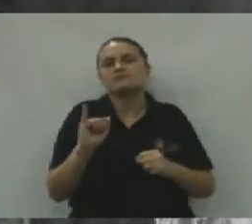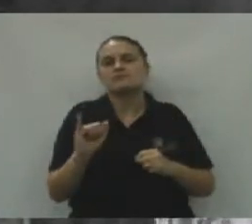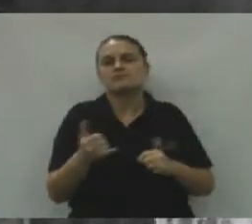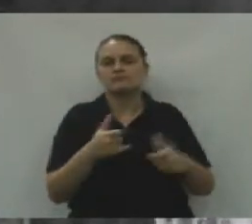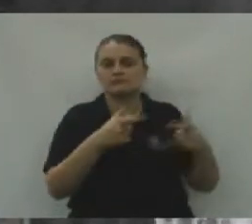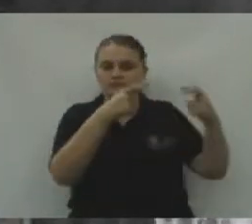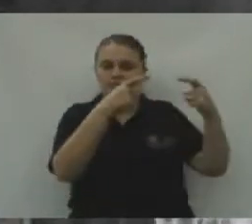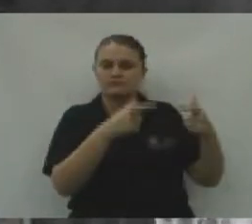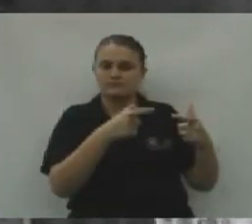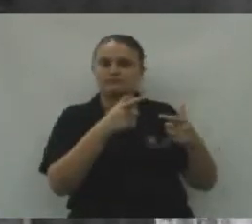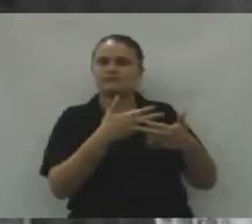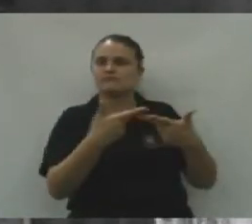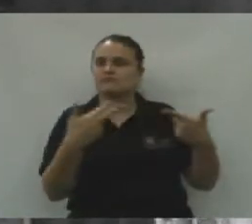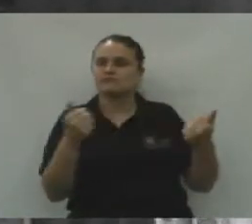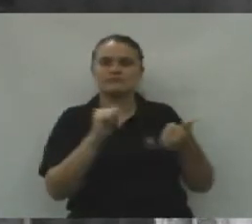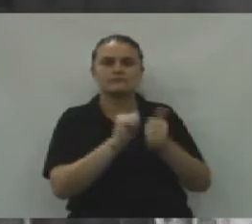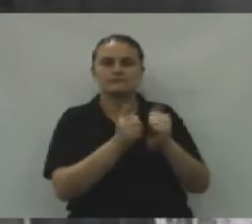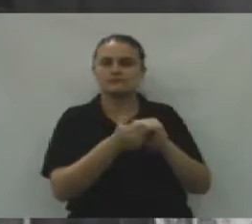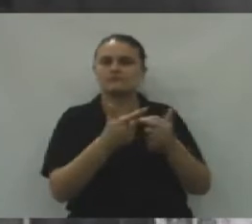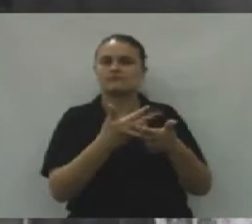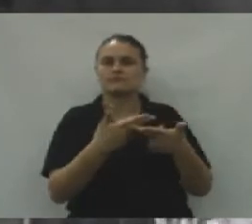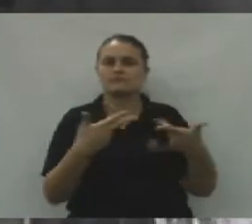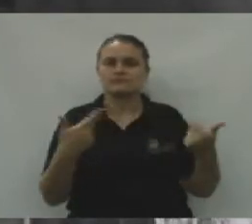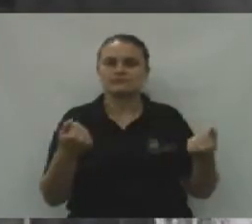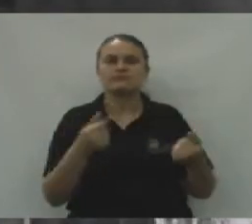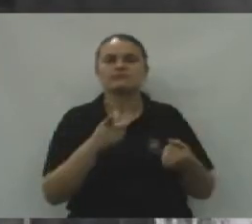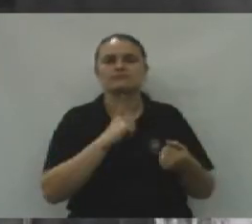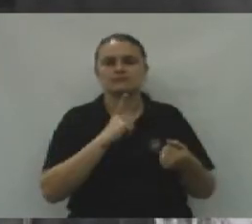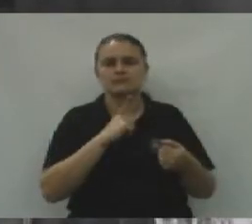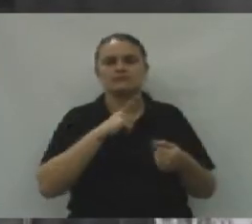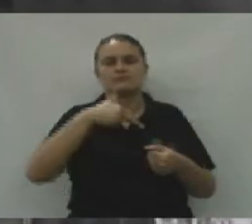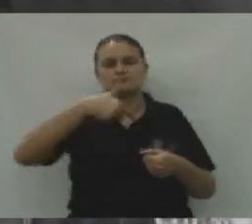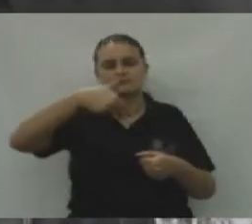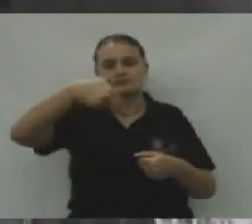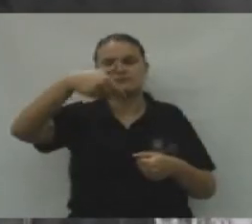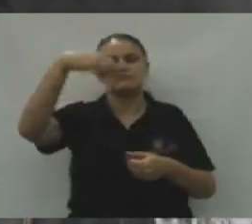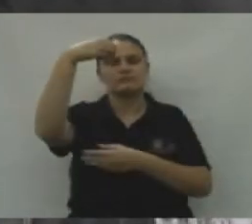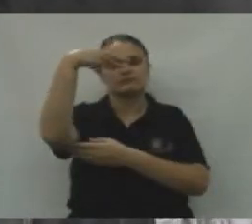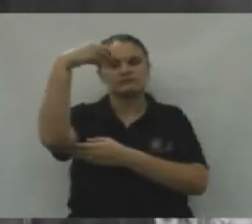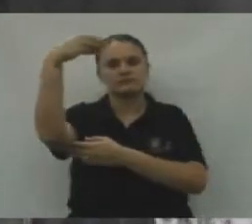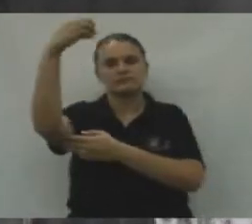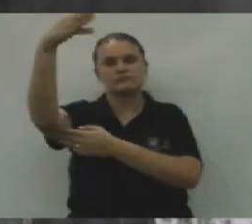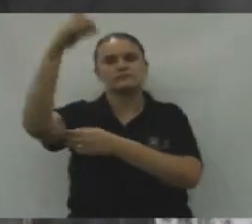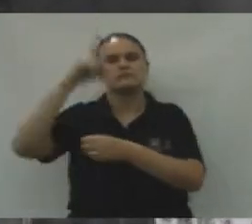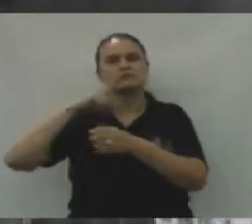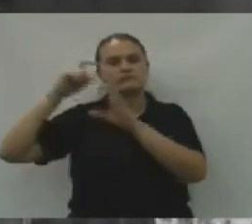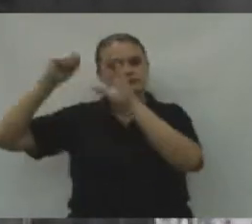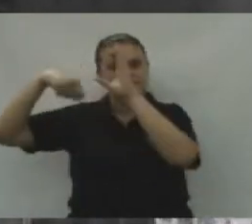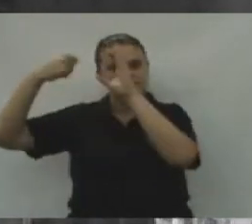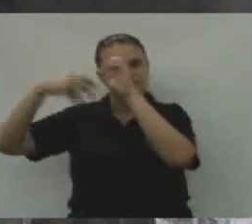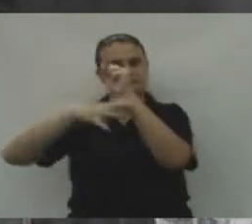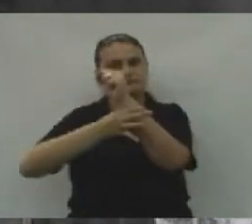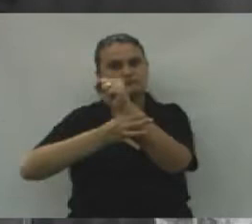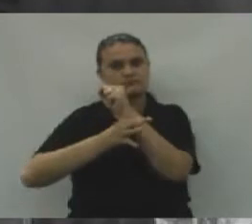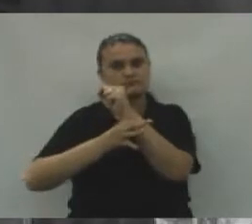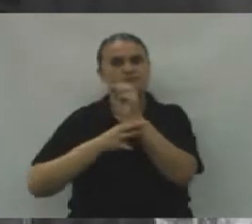lugar, praticar todas as modalidades, com pista de caminhada toda iluminada, com câmera de segurança.